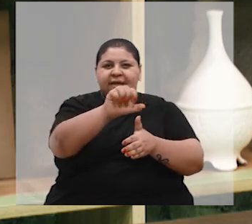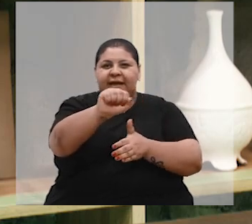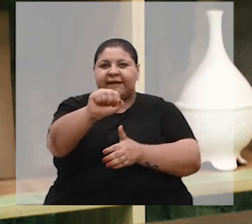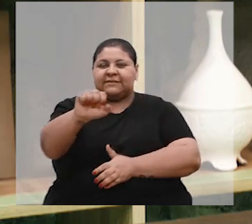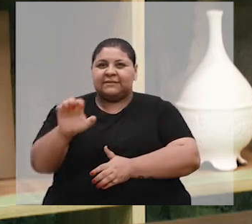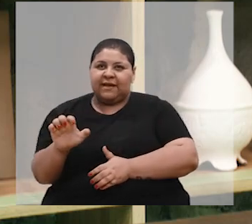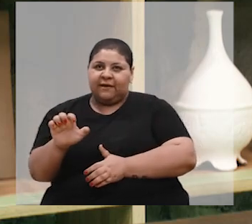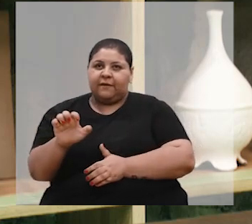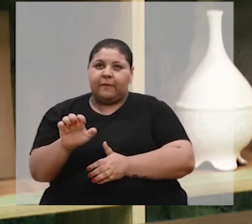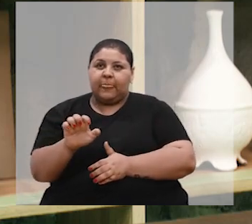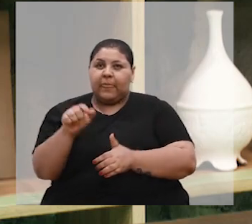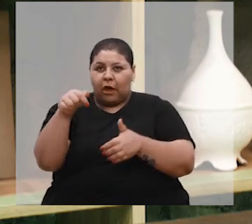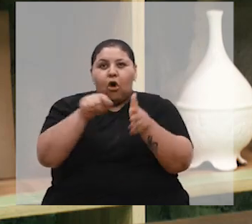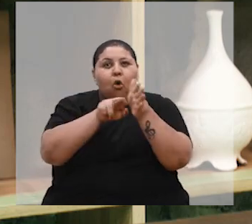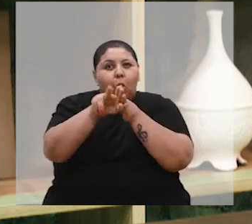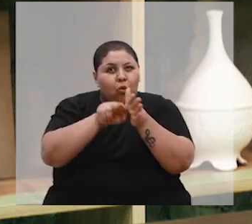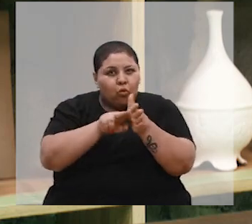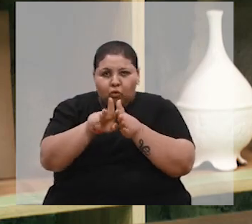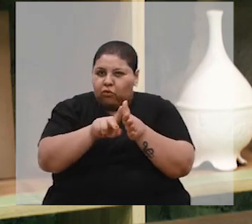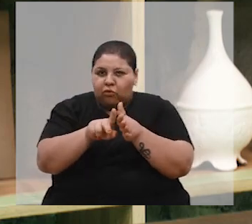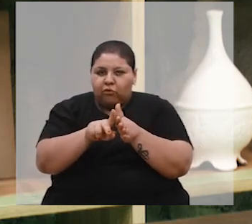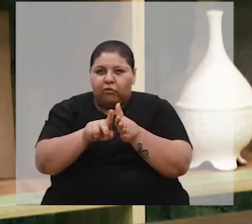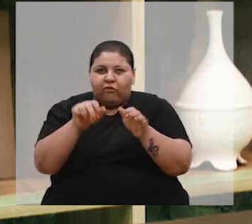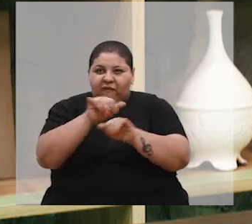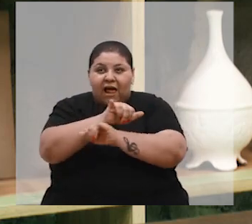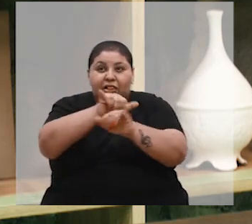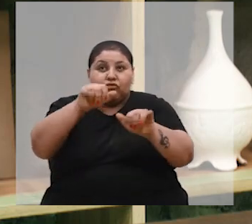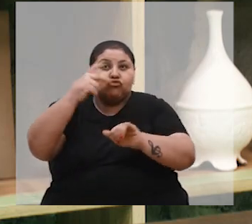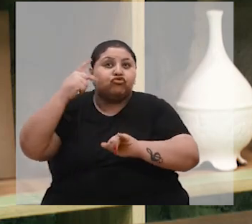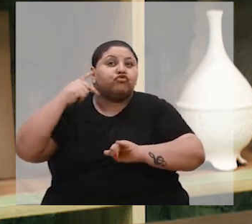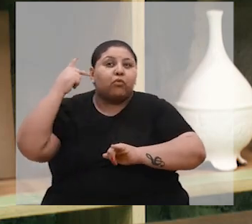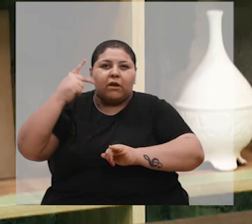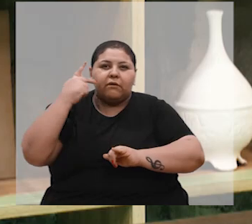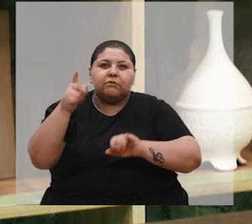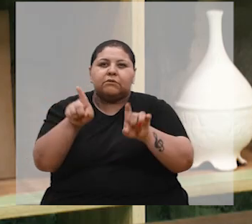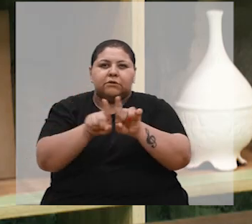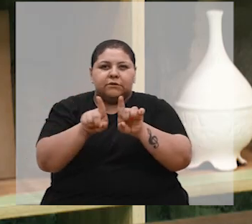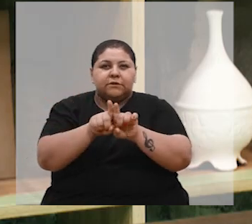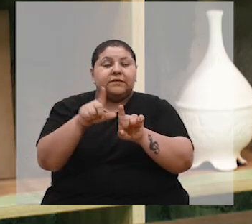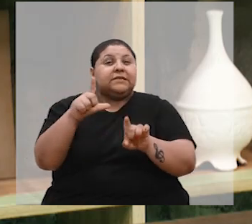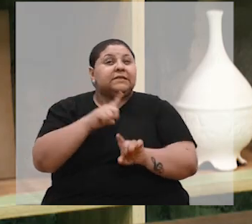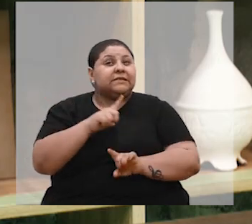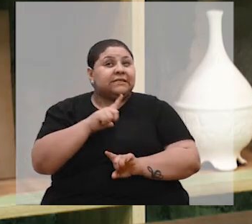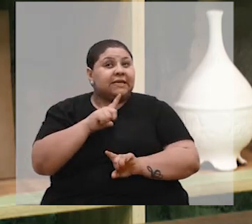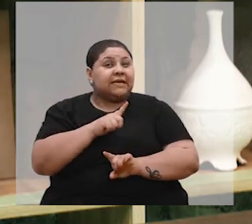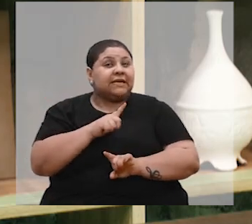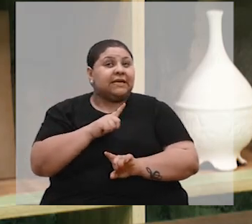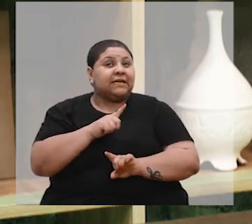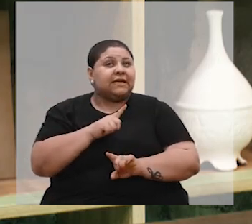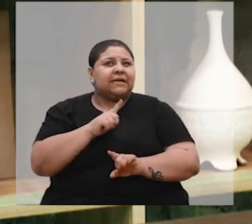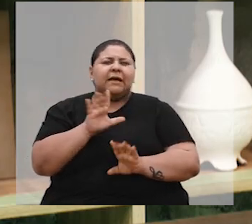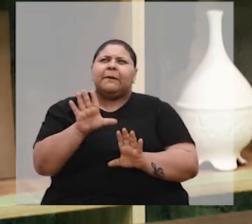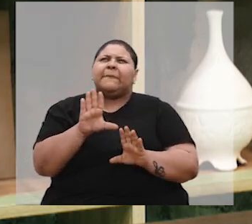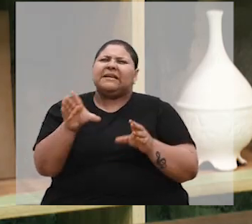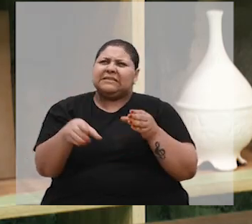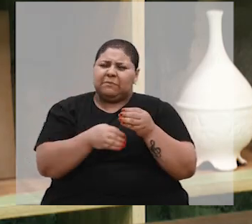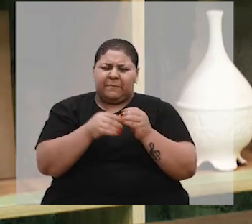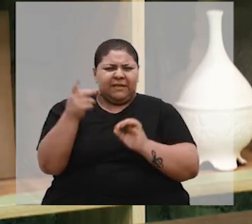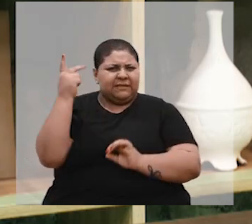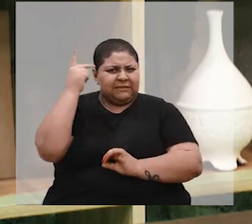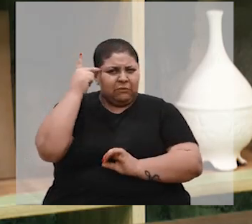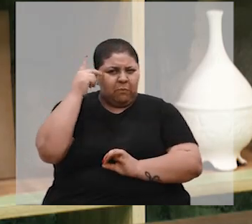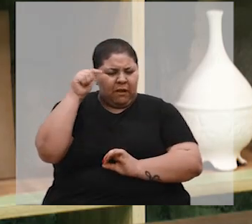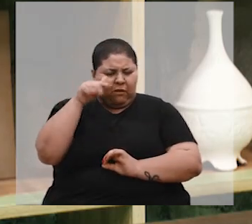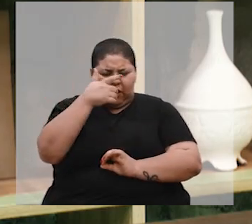ano não fará anúncios políticos pela plataforma. Então, a gente vê, bom, alguma coisa a gente tem, mas teve um evento em São Paulo essa